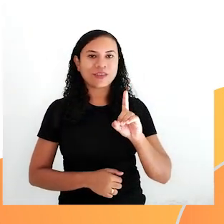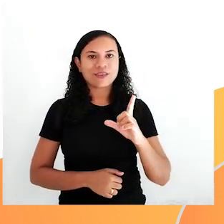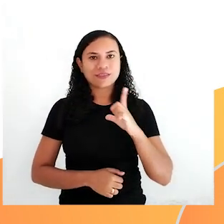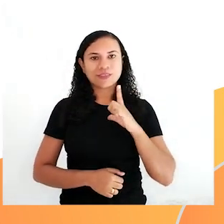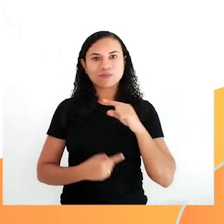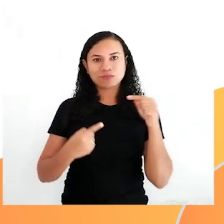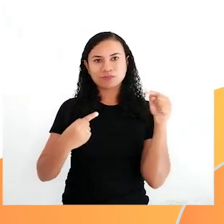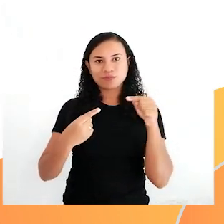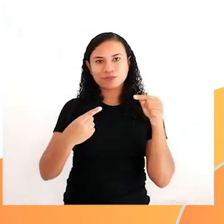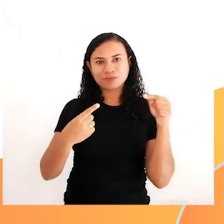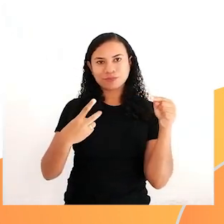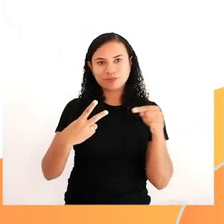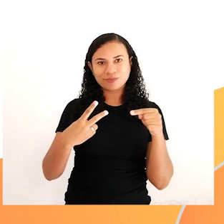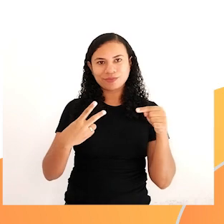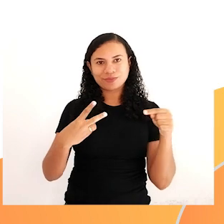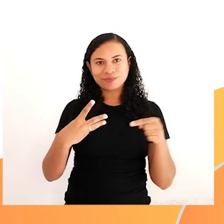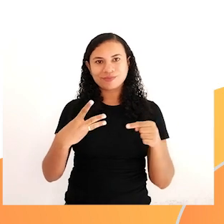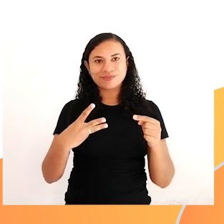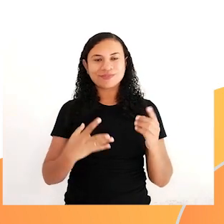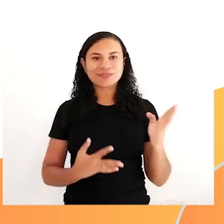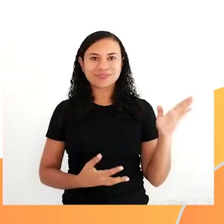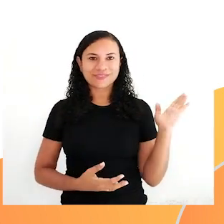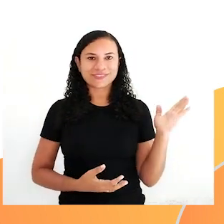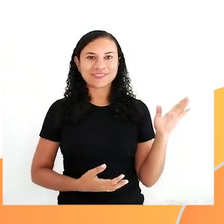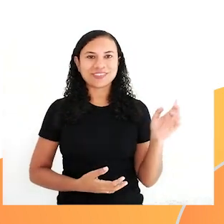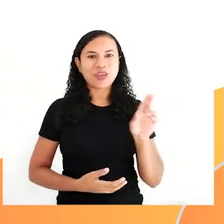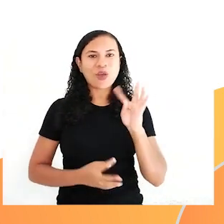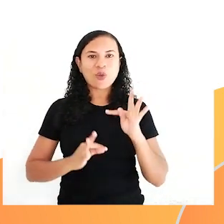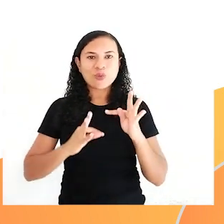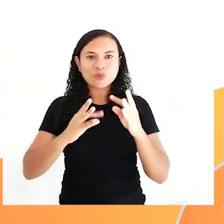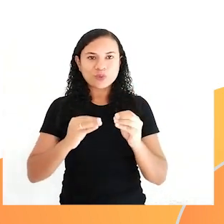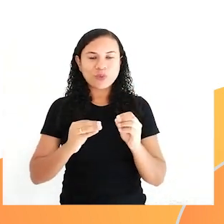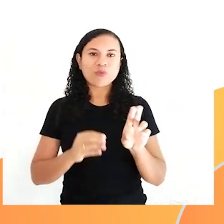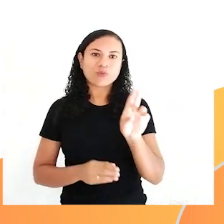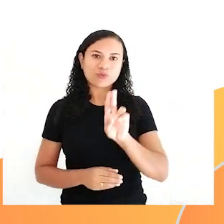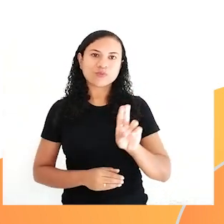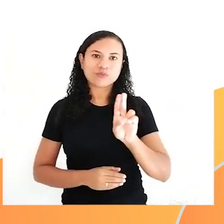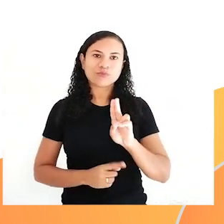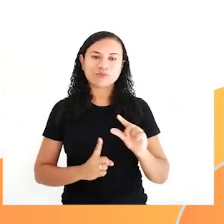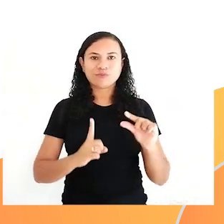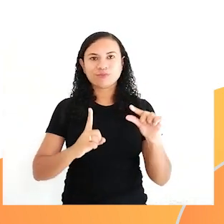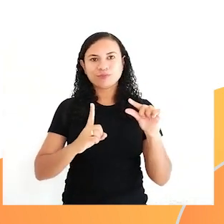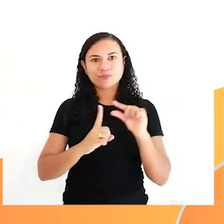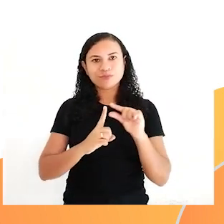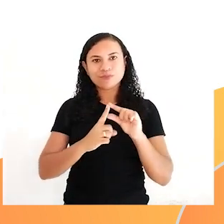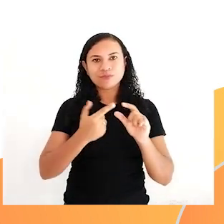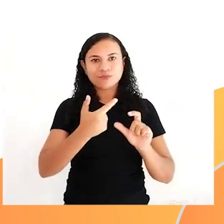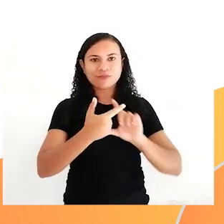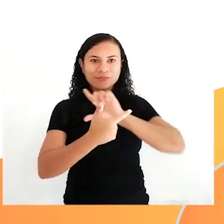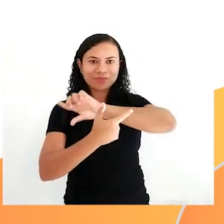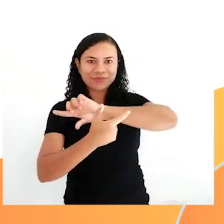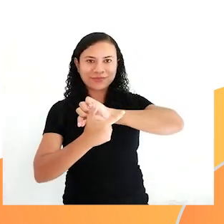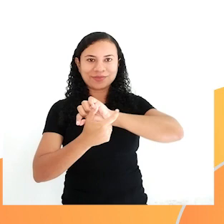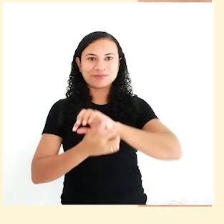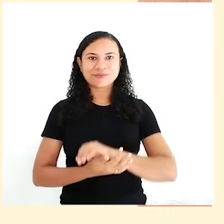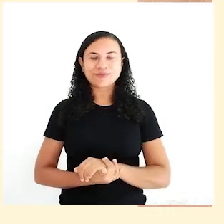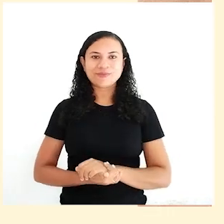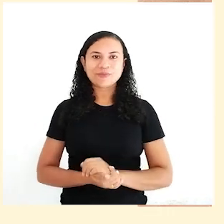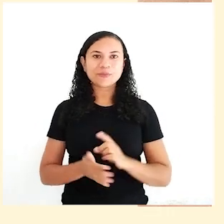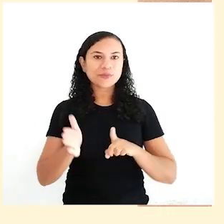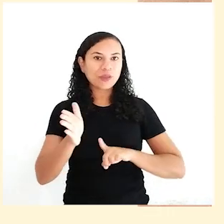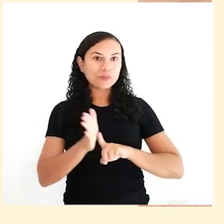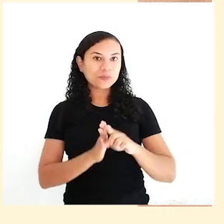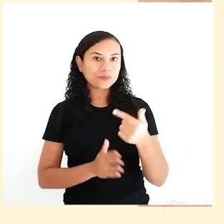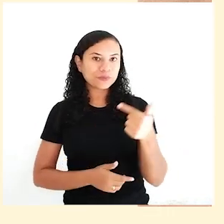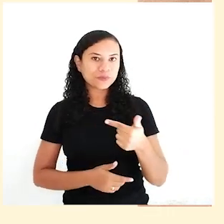D, com as palavras desamor, antiético e desordem, todas formadas por derivação prefixal. No